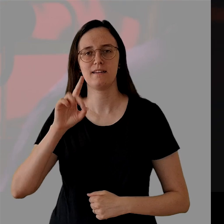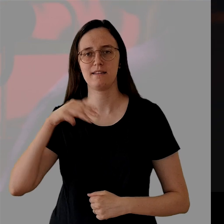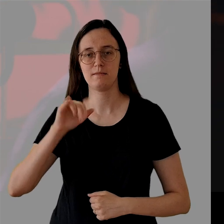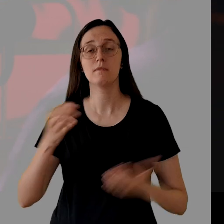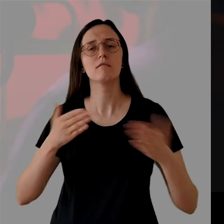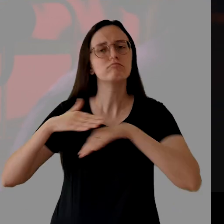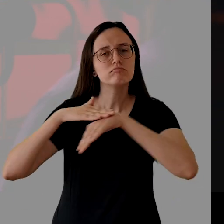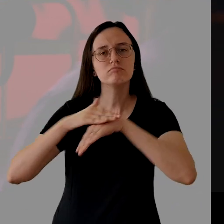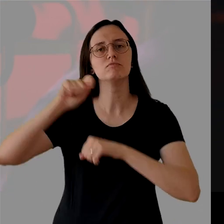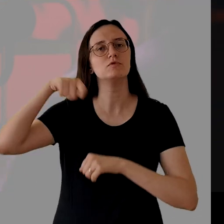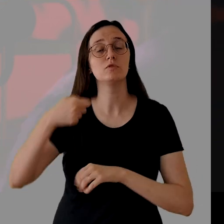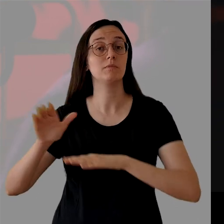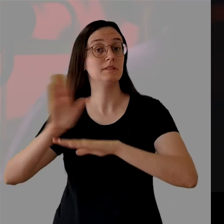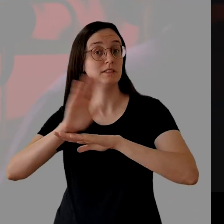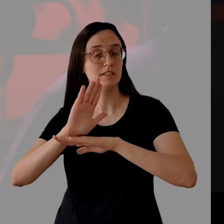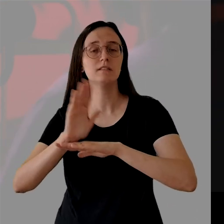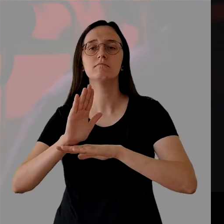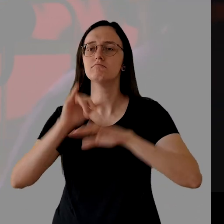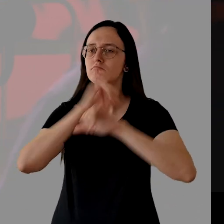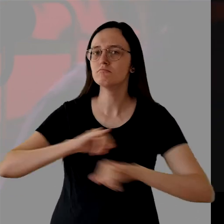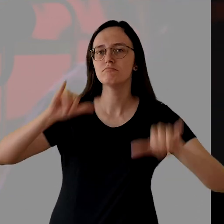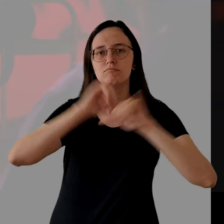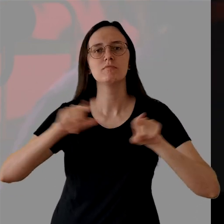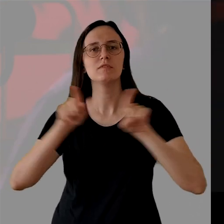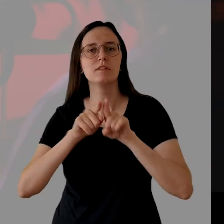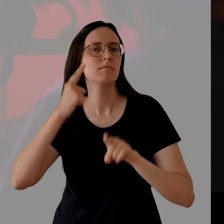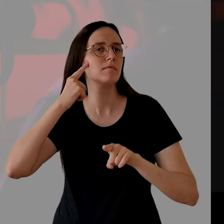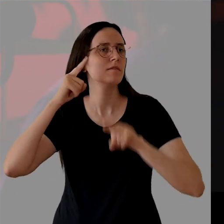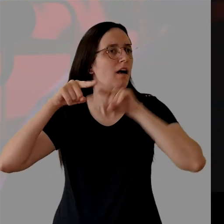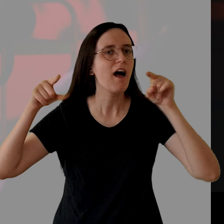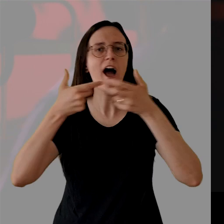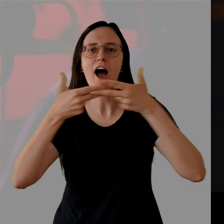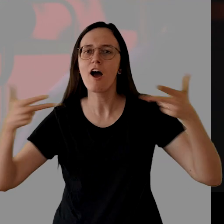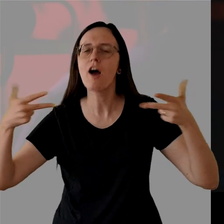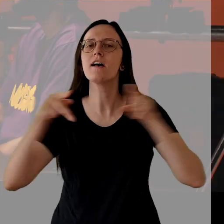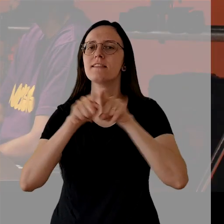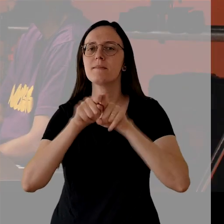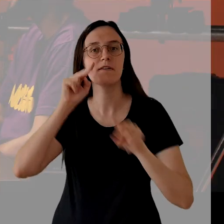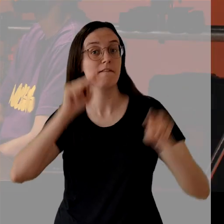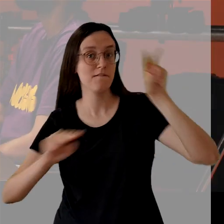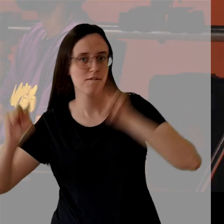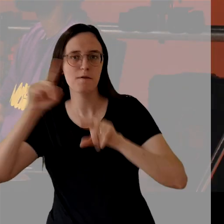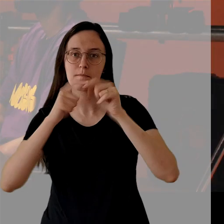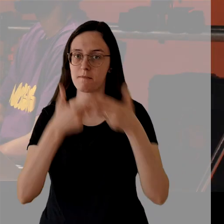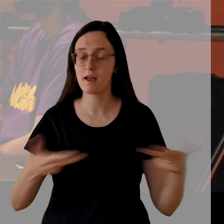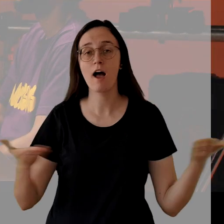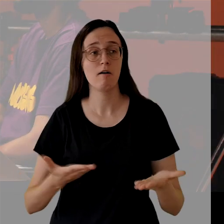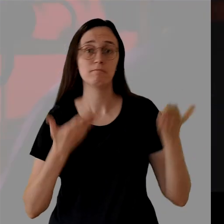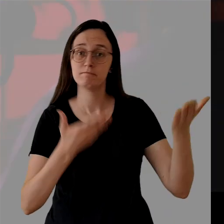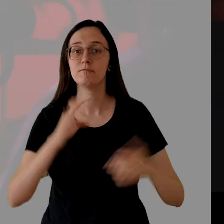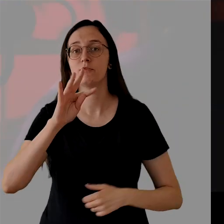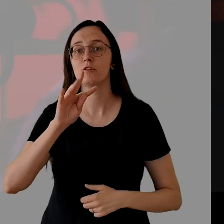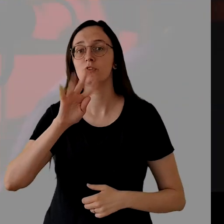cinema, publicidade e audiovisual em geral. E hoje a gente está aqui com o Túlio Borges, trabalha na área